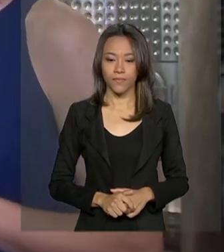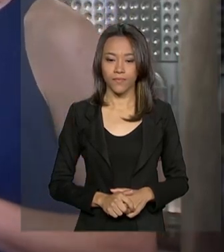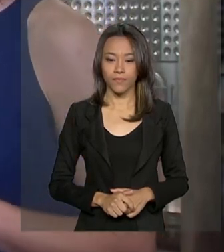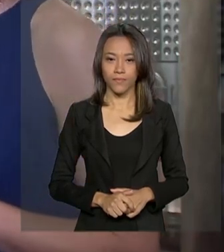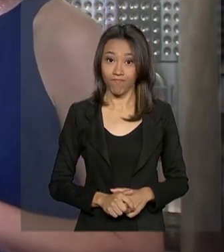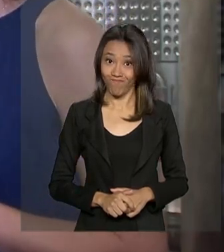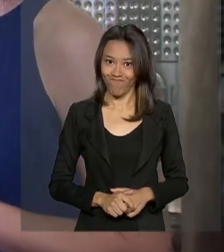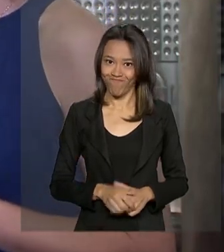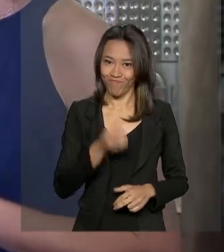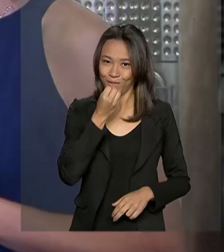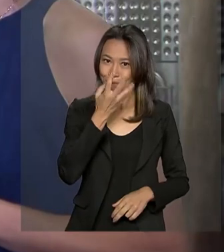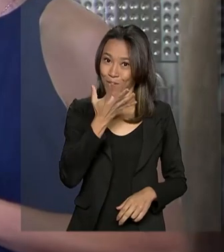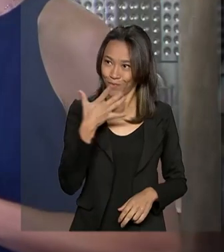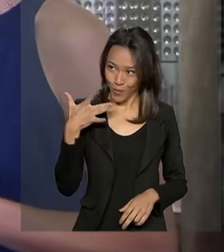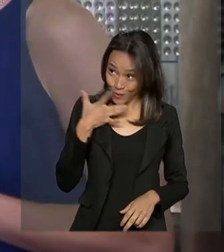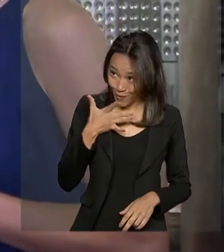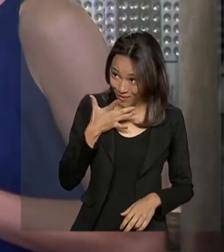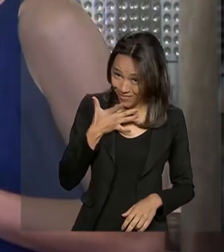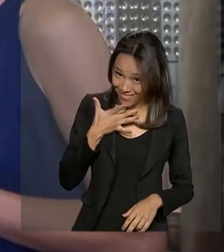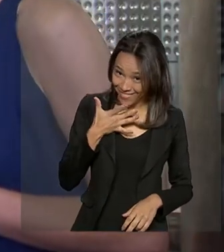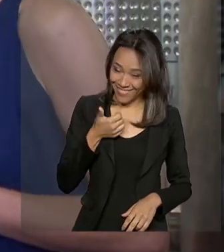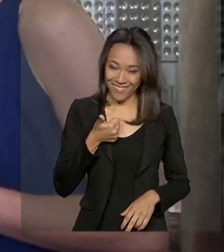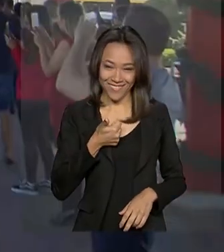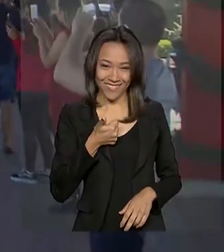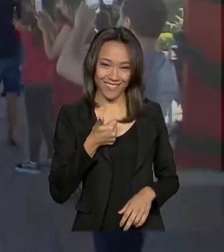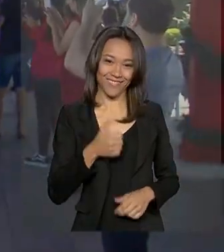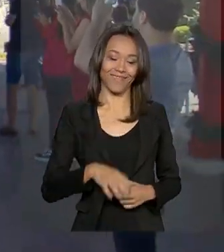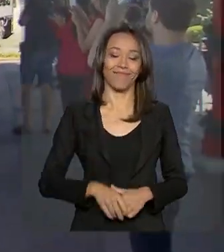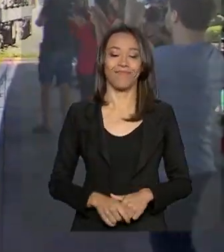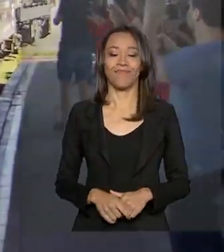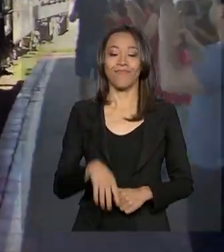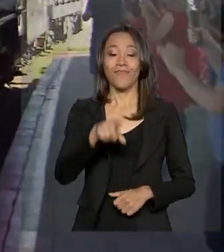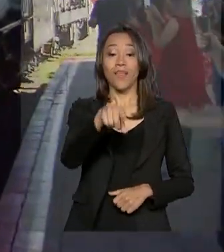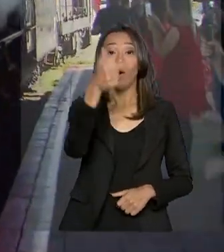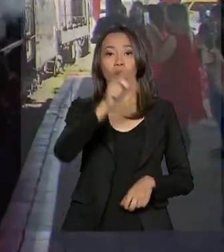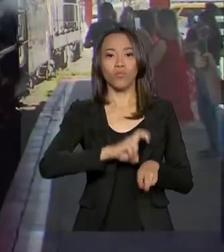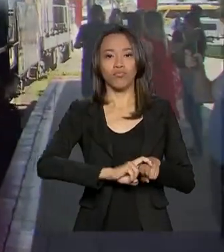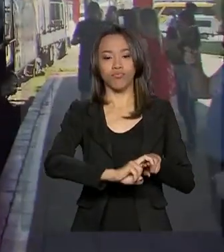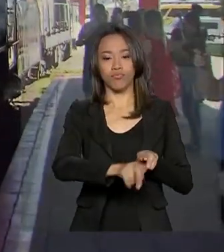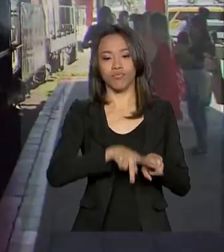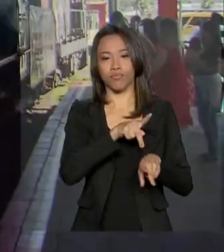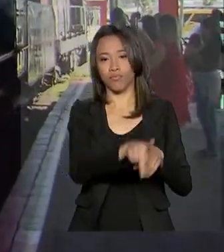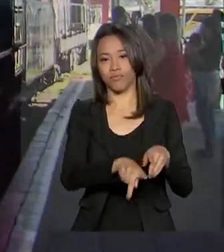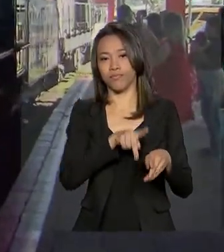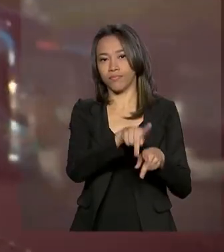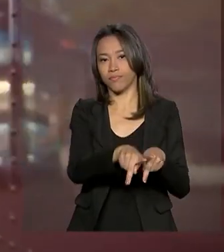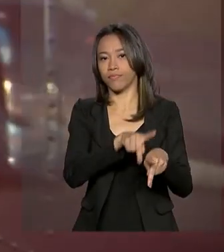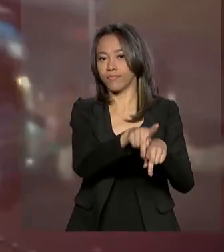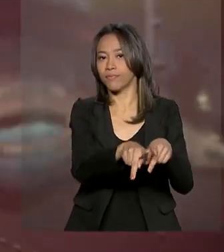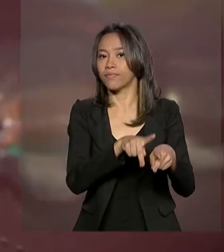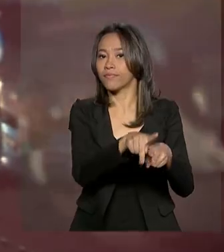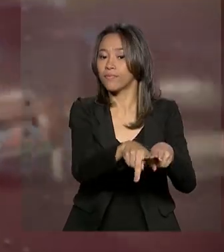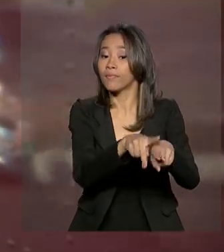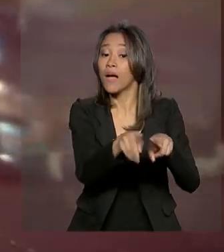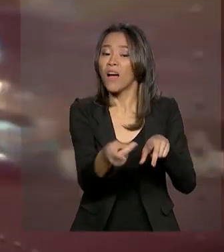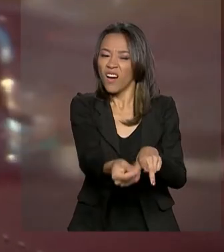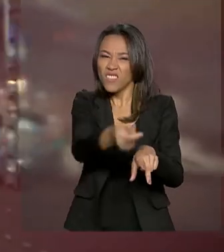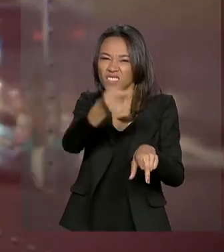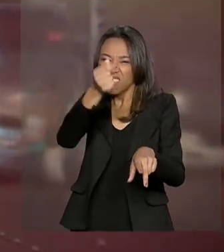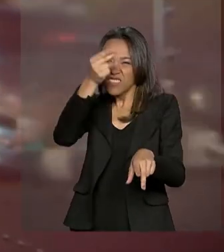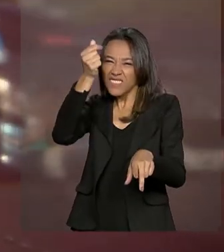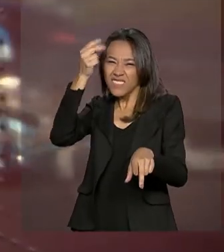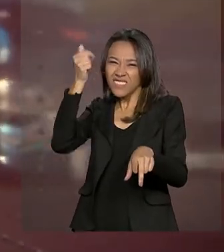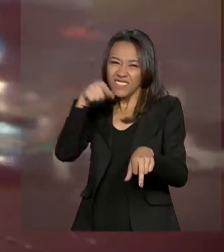Muito bom. Gostou. A Maria Fumaça resgata a antiga tradição do deslocamento pela Via